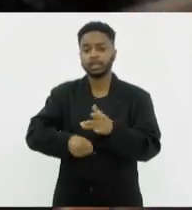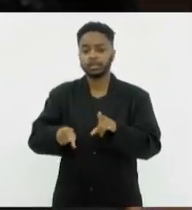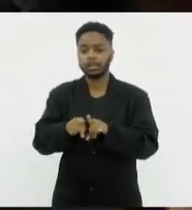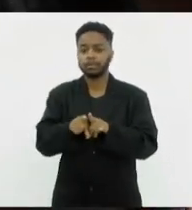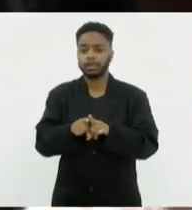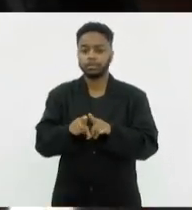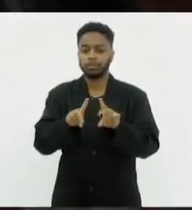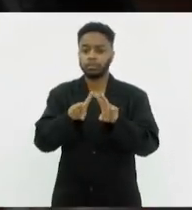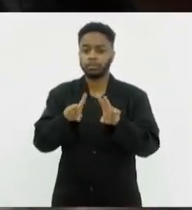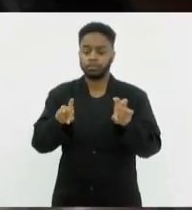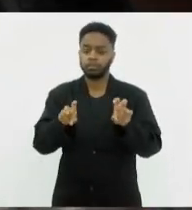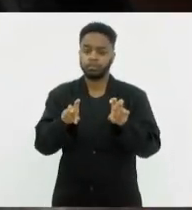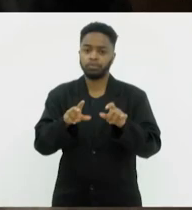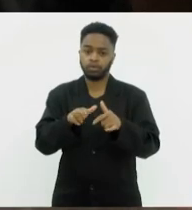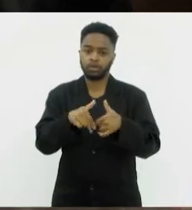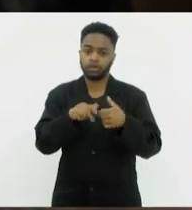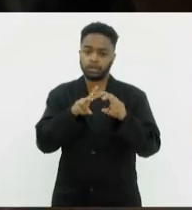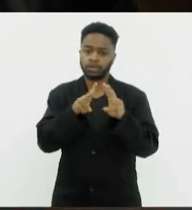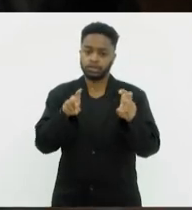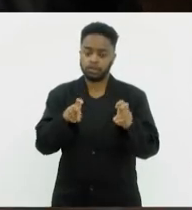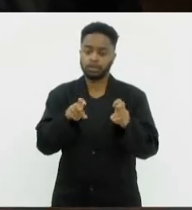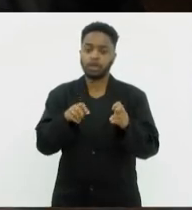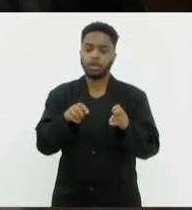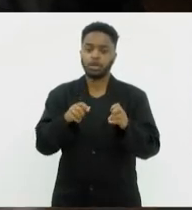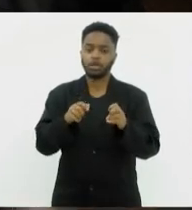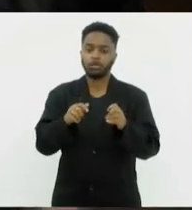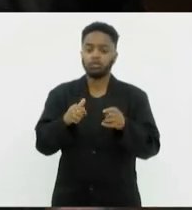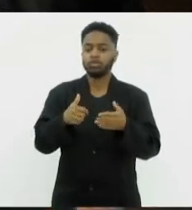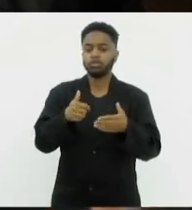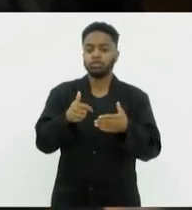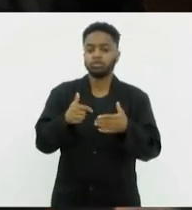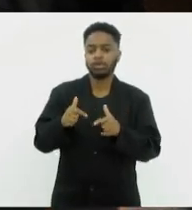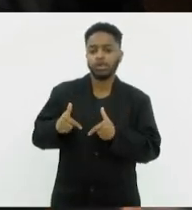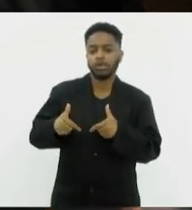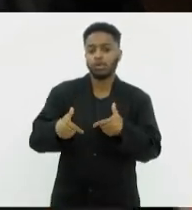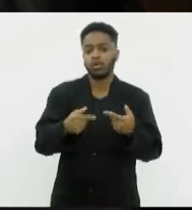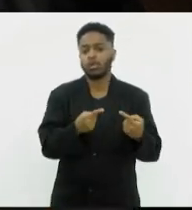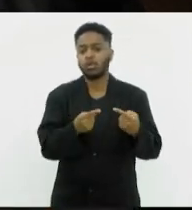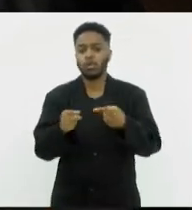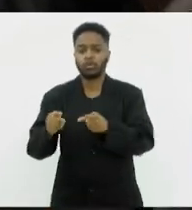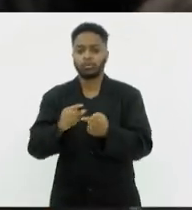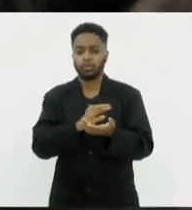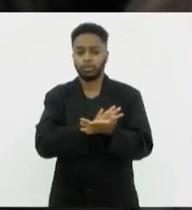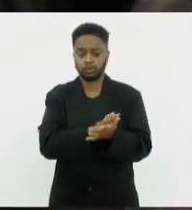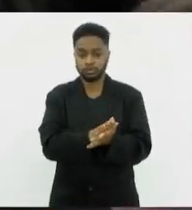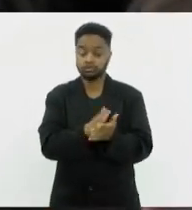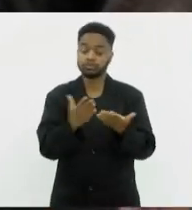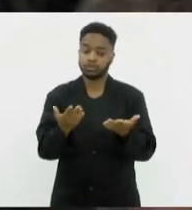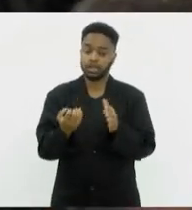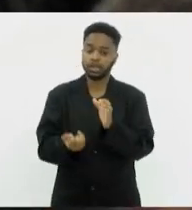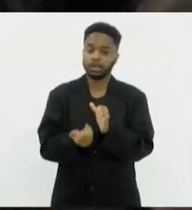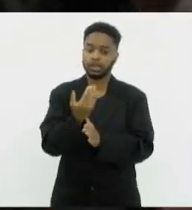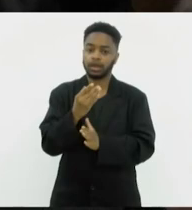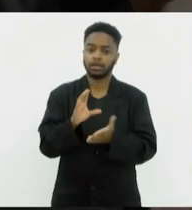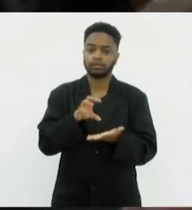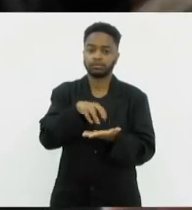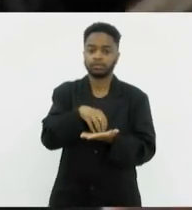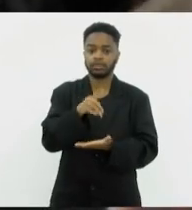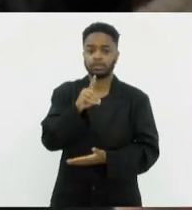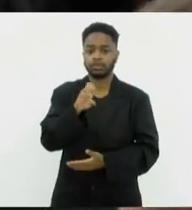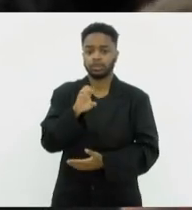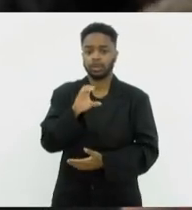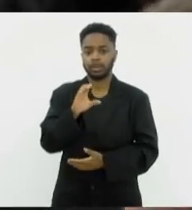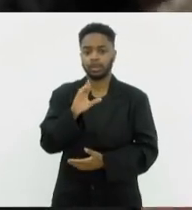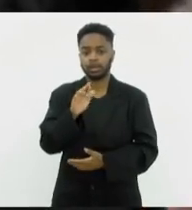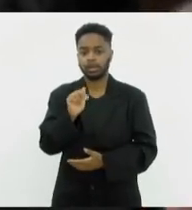tema da luta contra o preconceito. E a criação da DECRAD, um grande esforço do